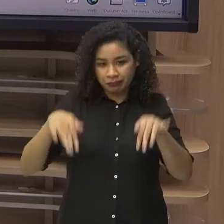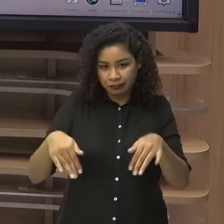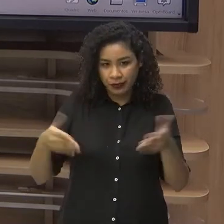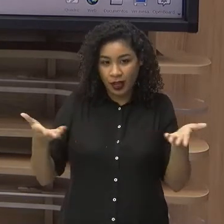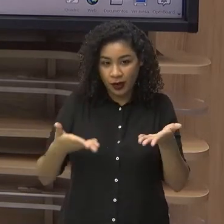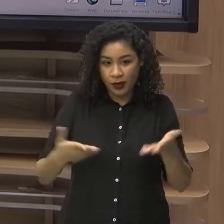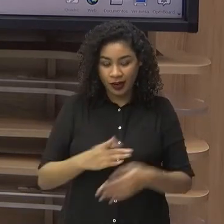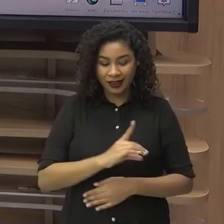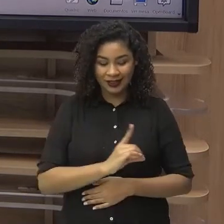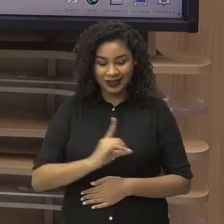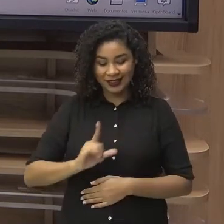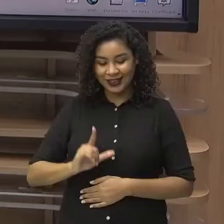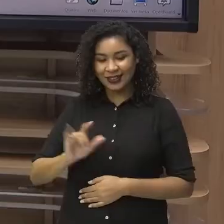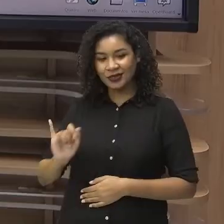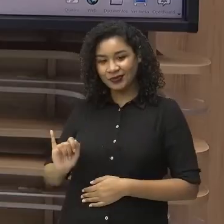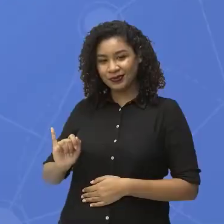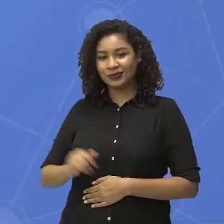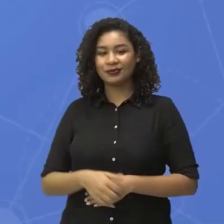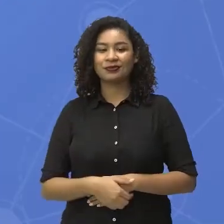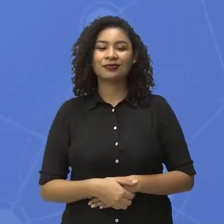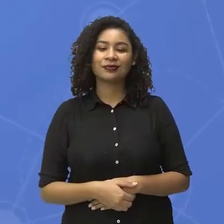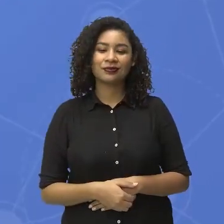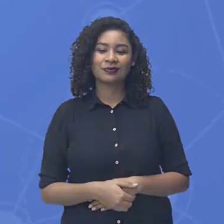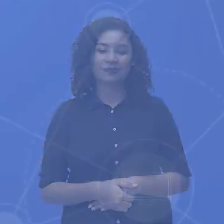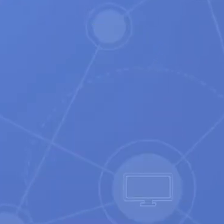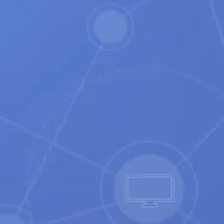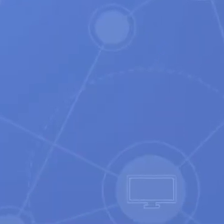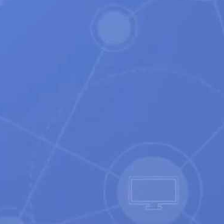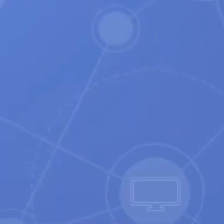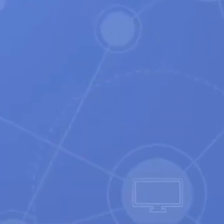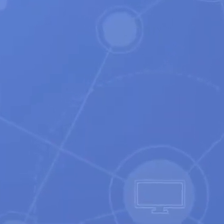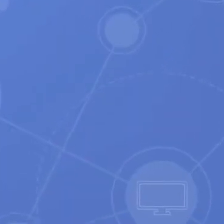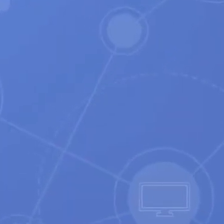nossa dinâmica local interativa.